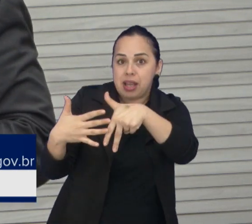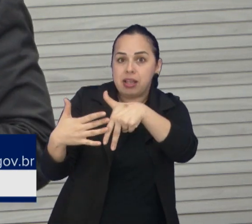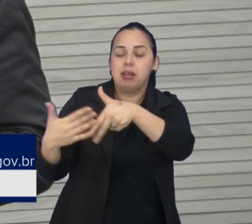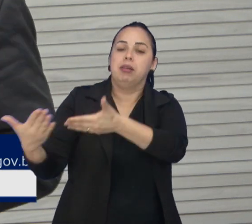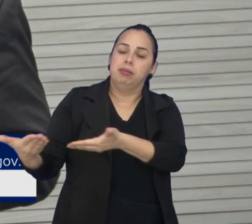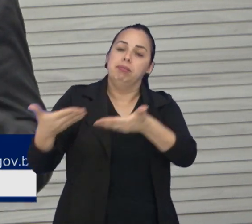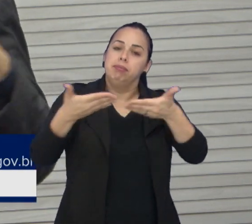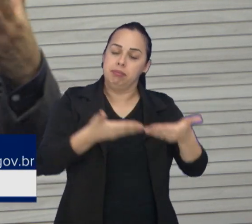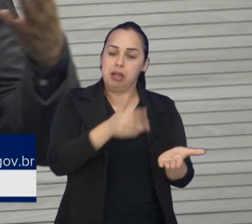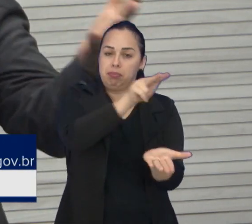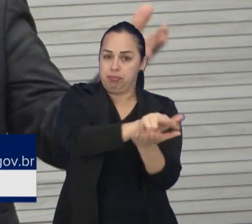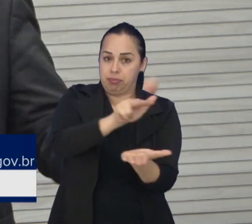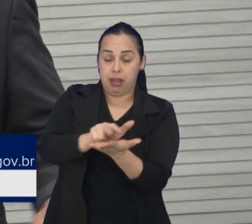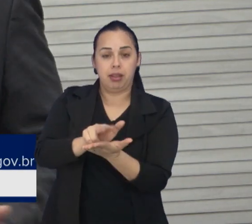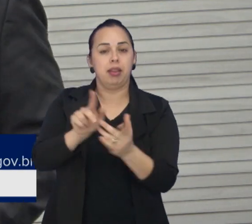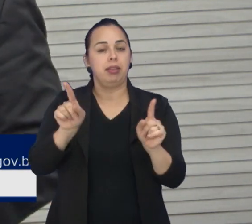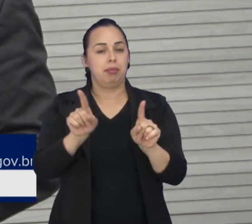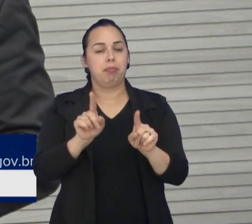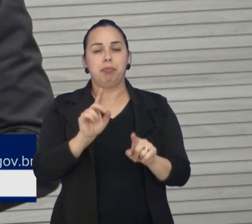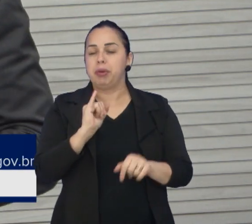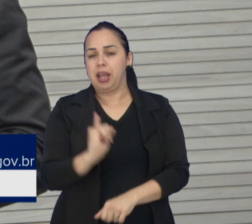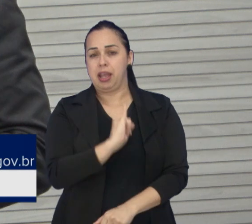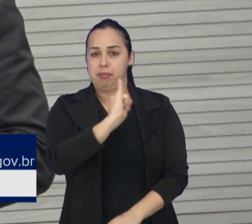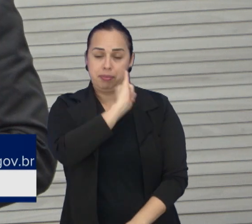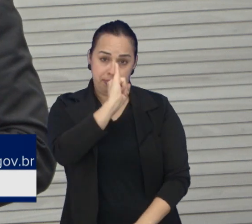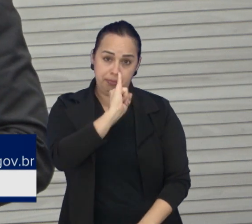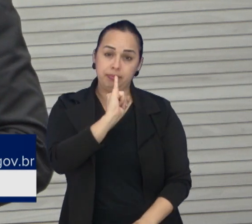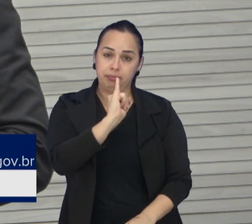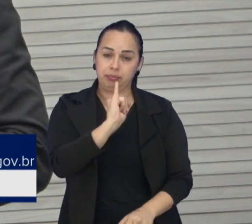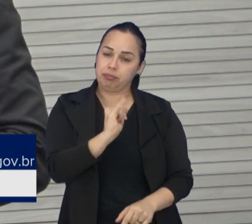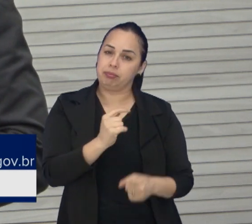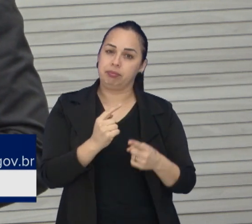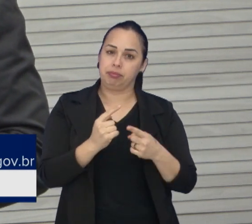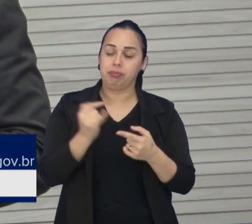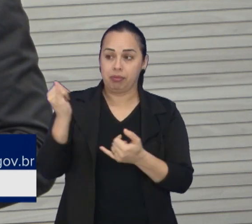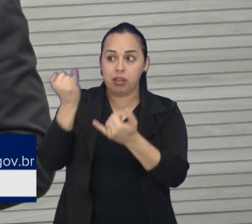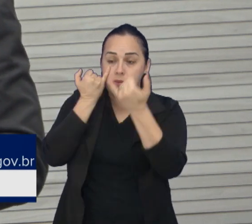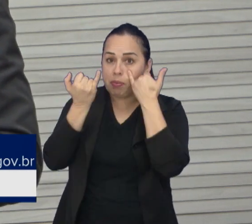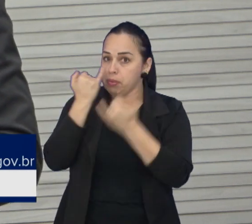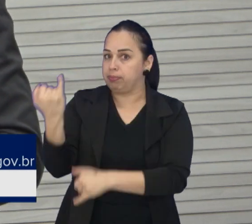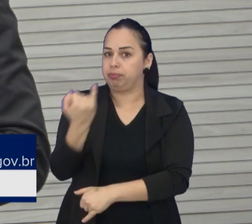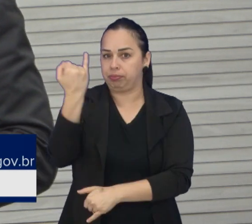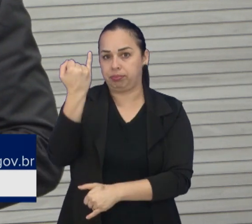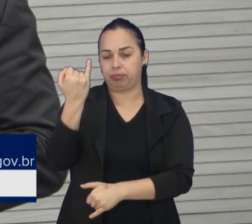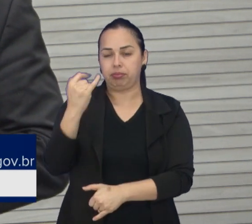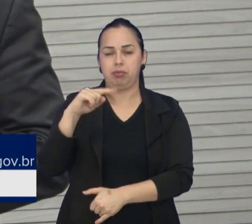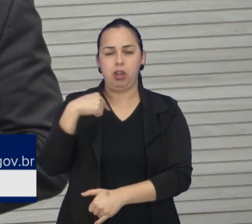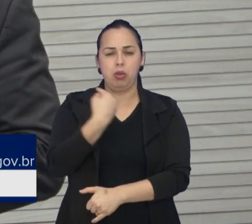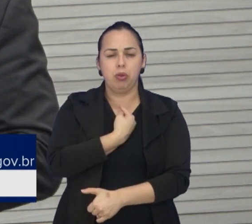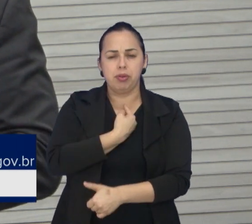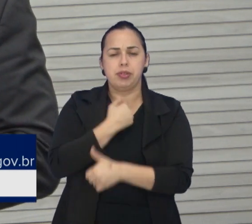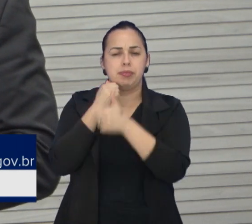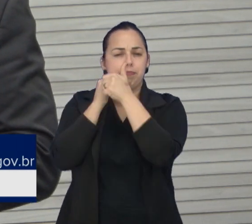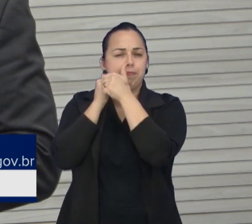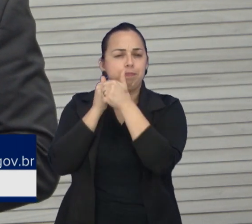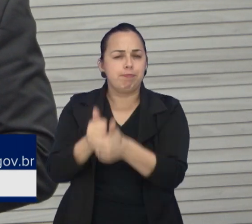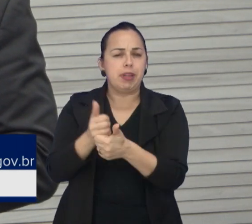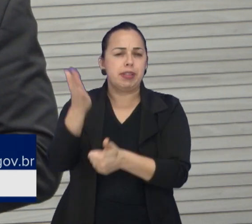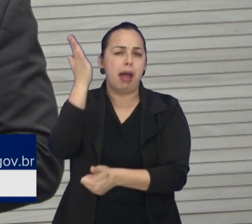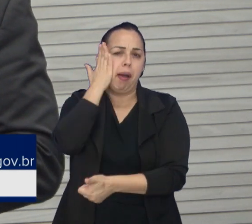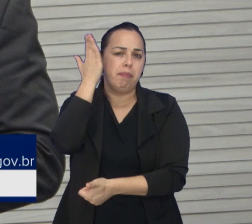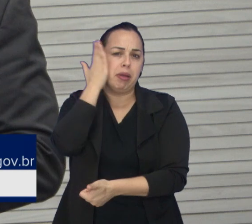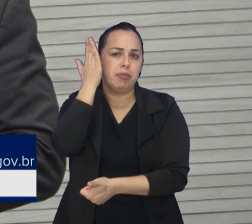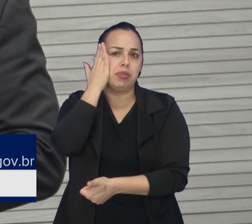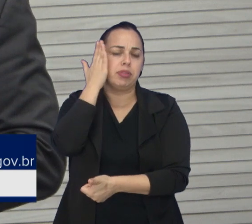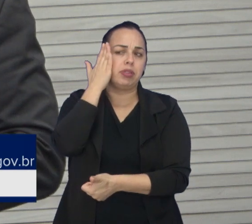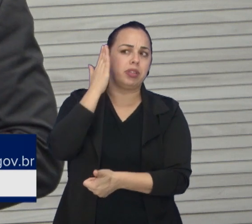um leito. Mais do que importante essa informação, nós que acompanhamos de perto os